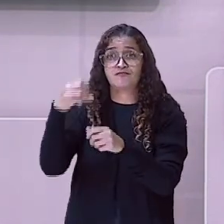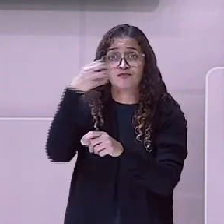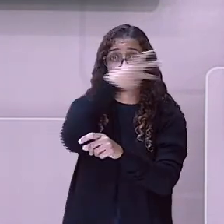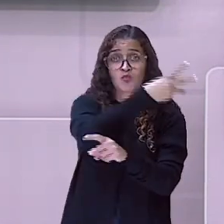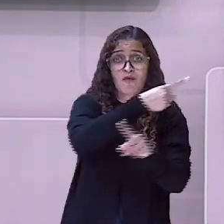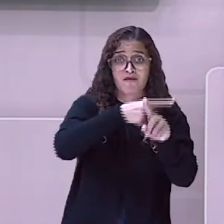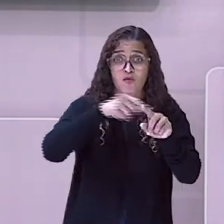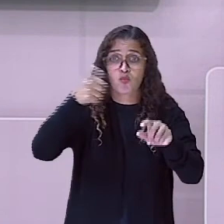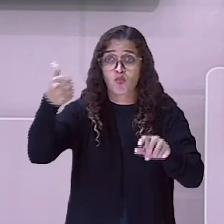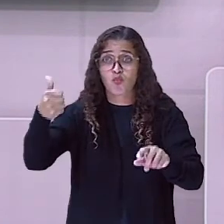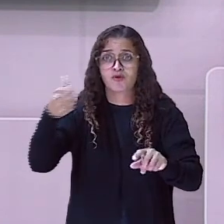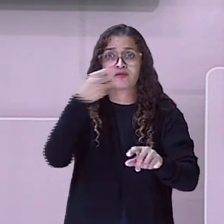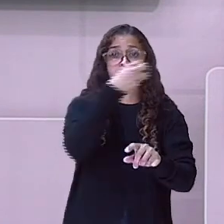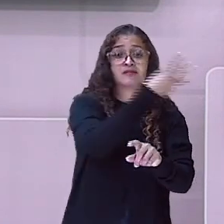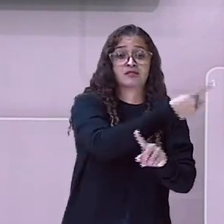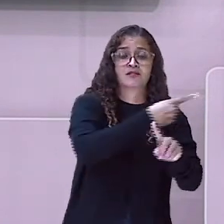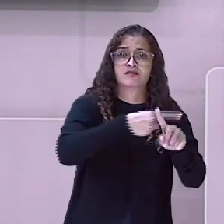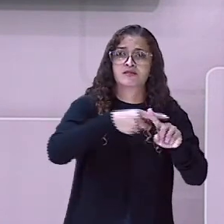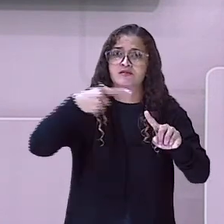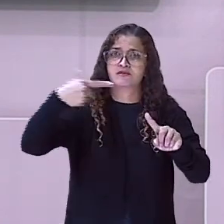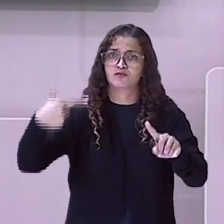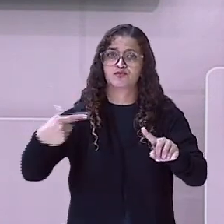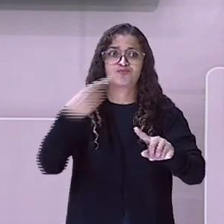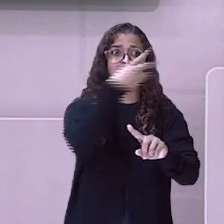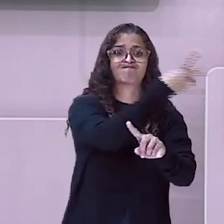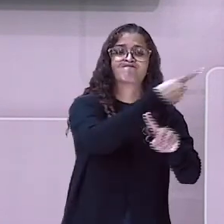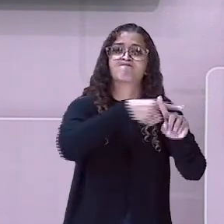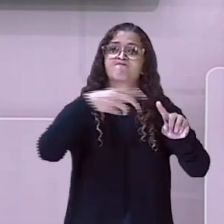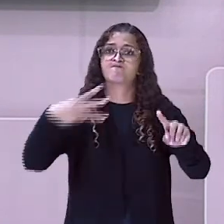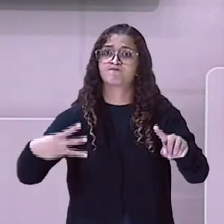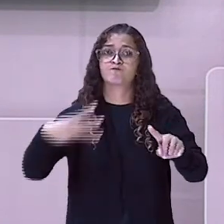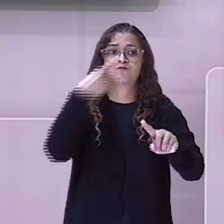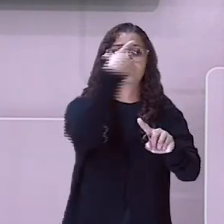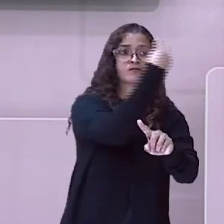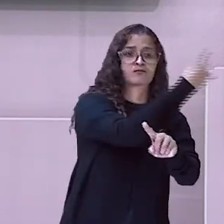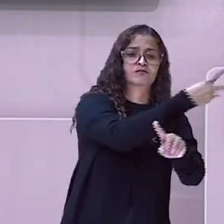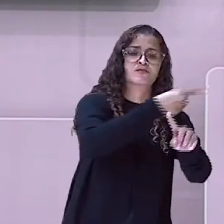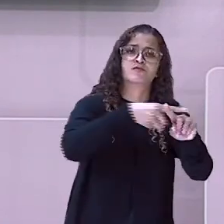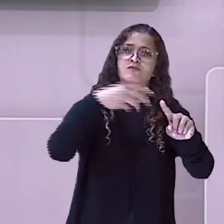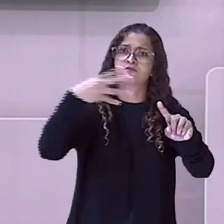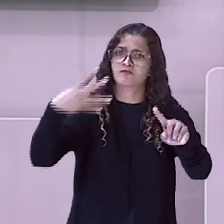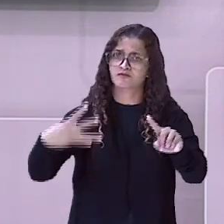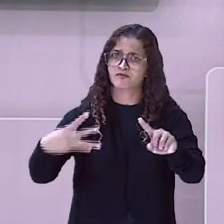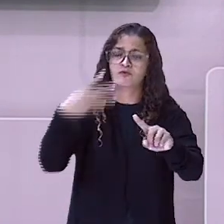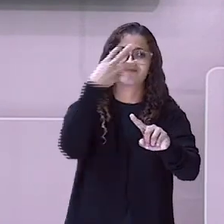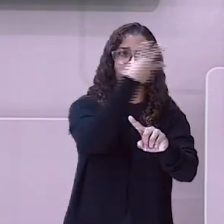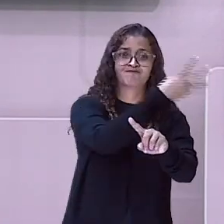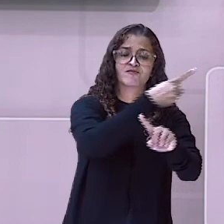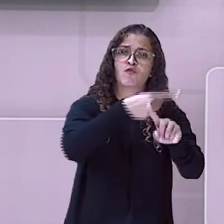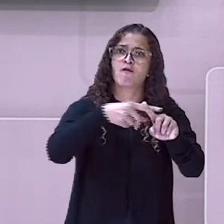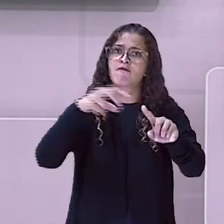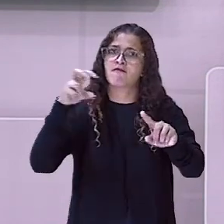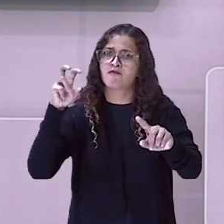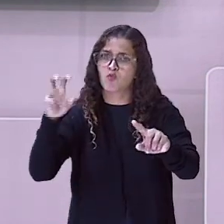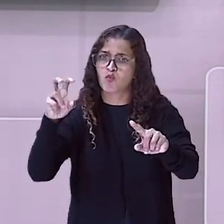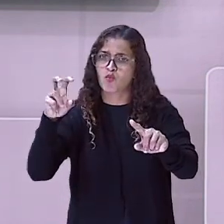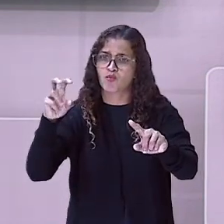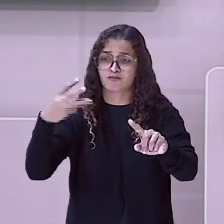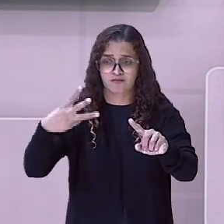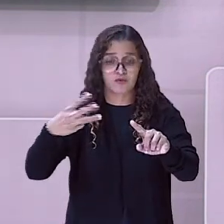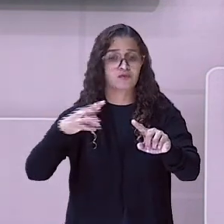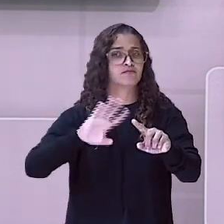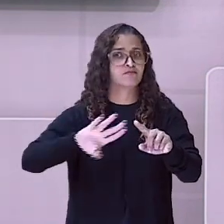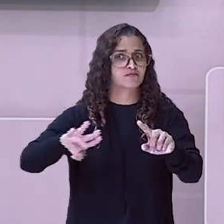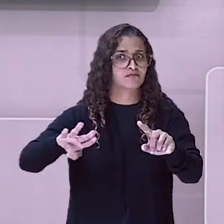3 vezes 2, 3 vezes 3, 3 vezes 4, 3 vezes 5, 3 vezes 6, 3 vezes